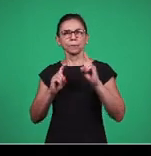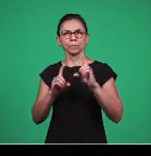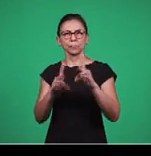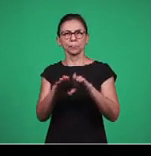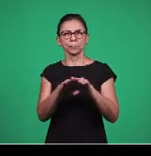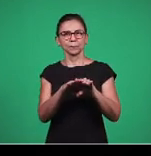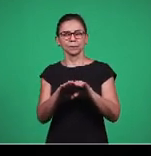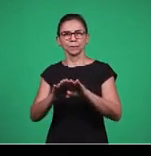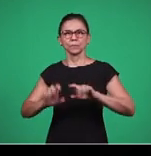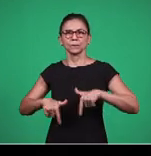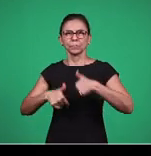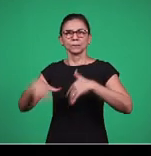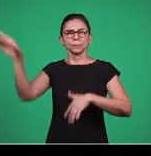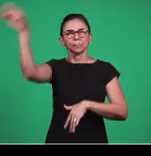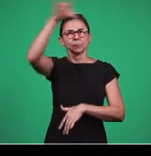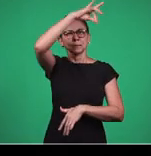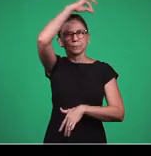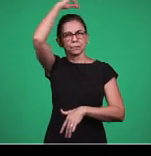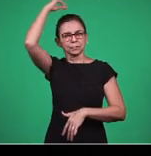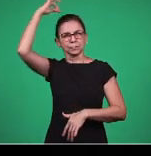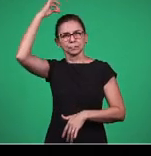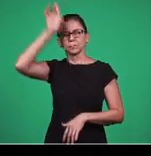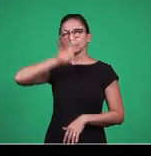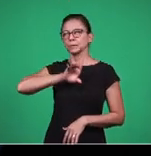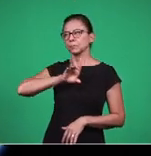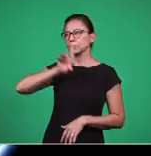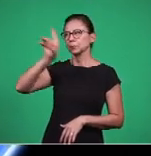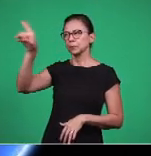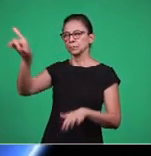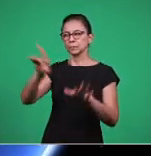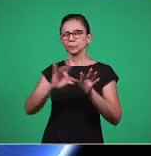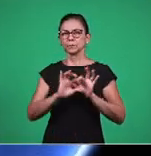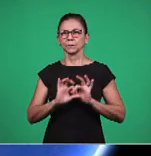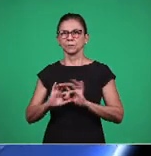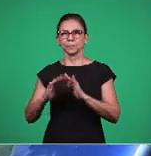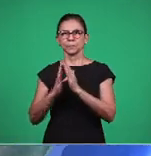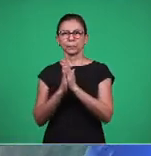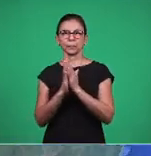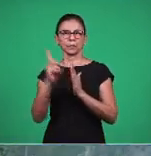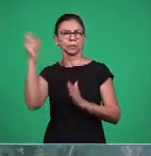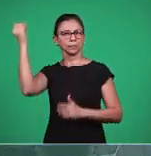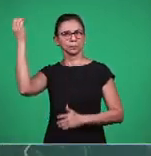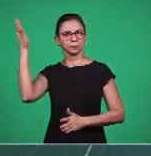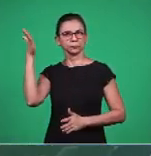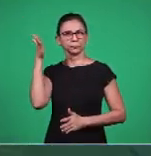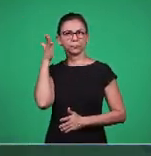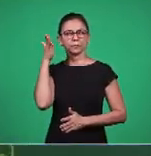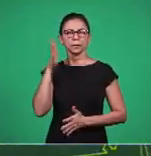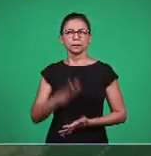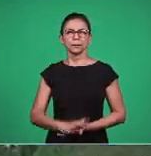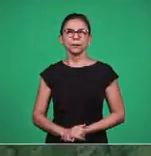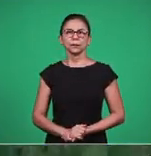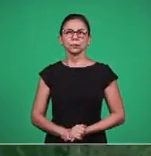pela direção do Espírito Santo de Deus e unidas pela Palavra viva.